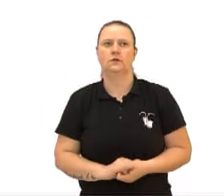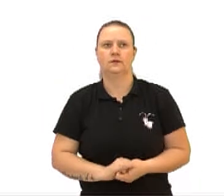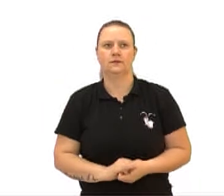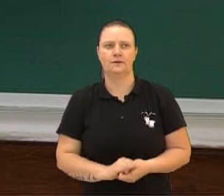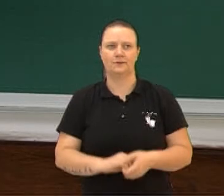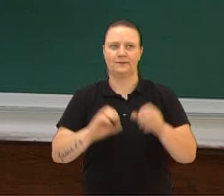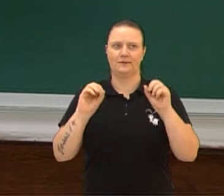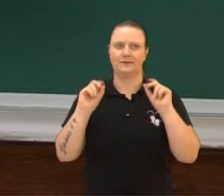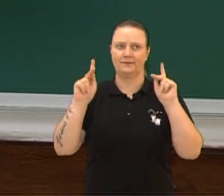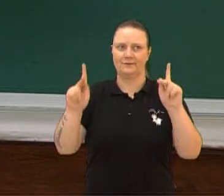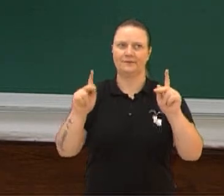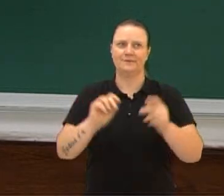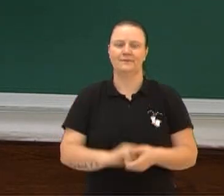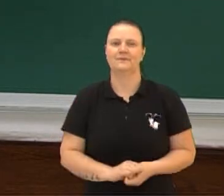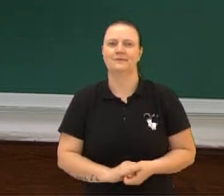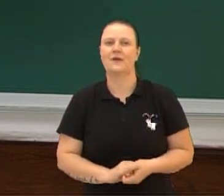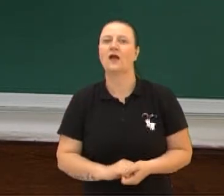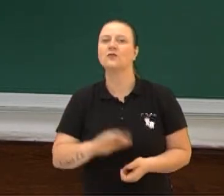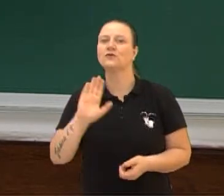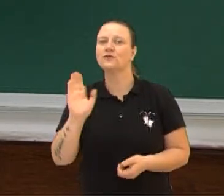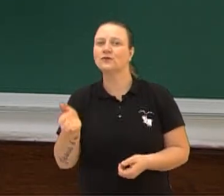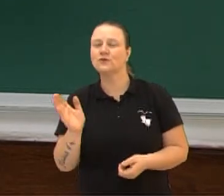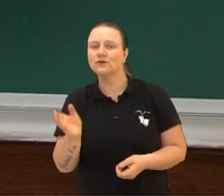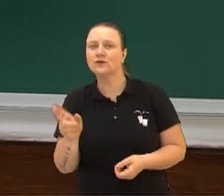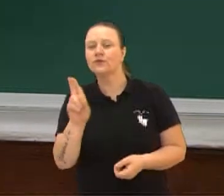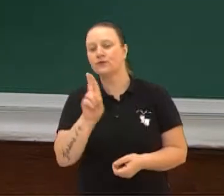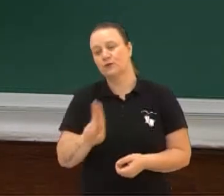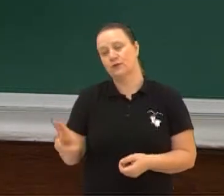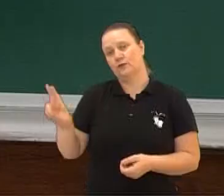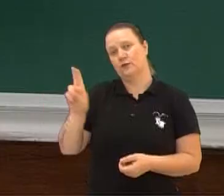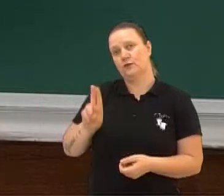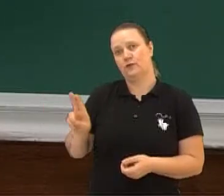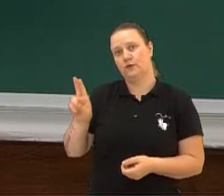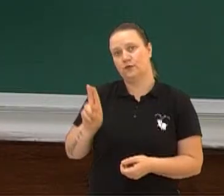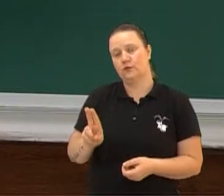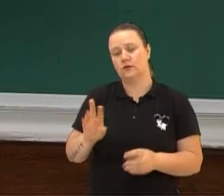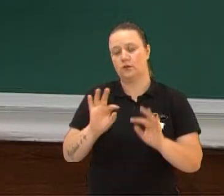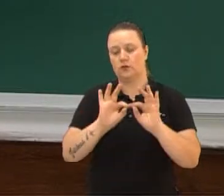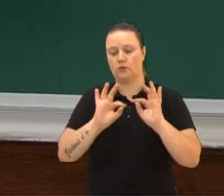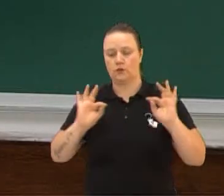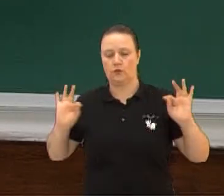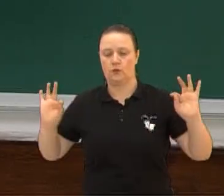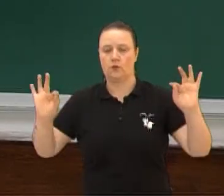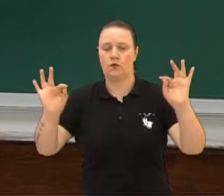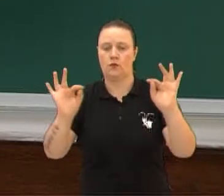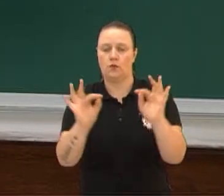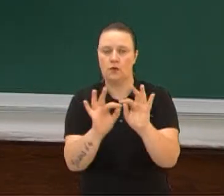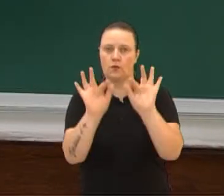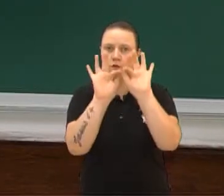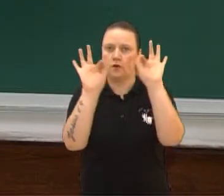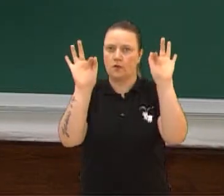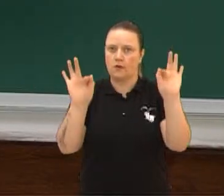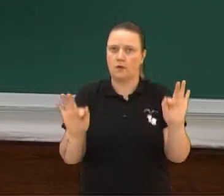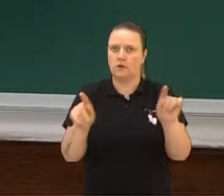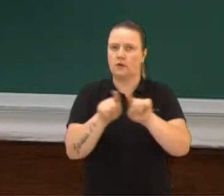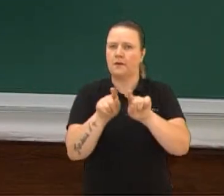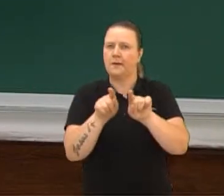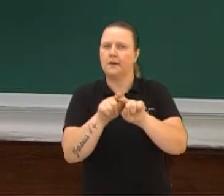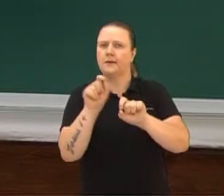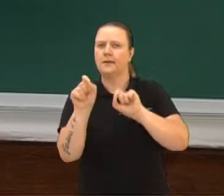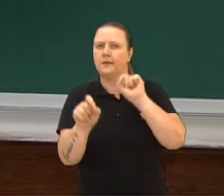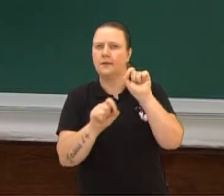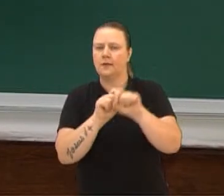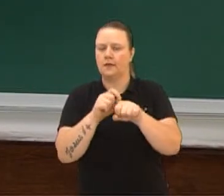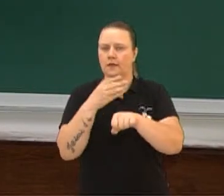gente? Então, aí a gente fez usando a circunferência, né, usando a fórmula da circunferência